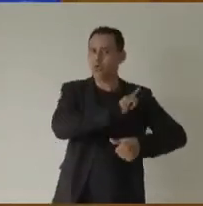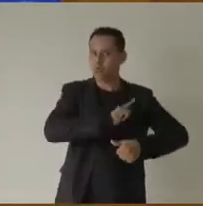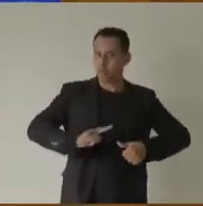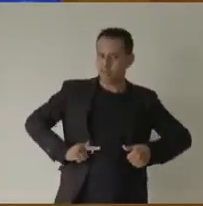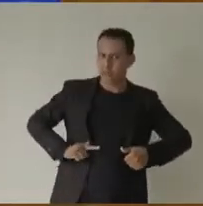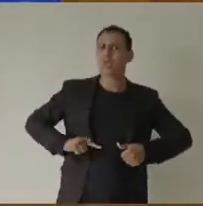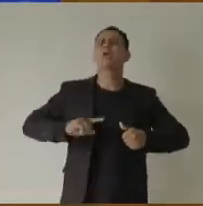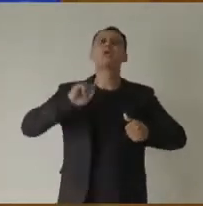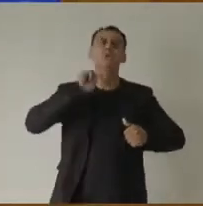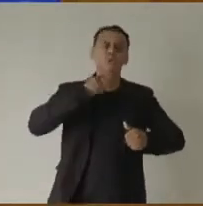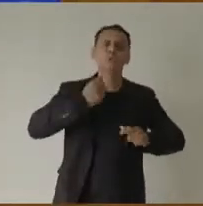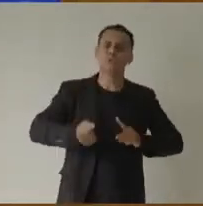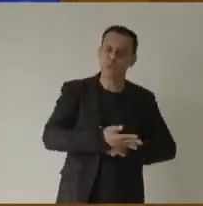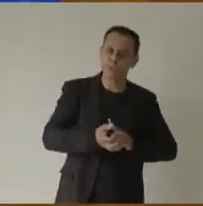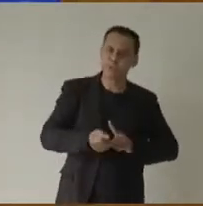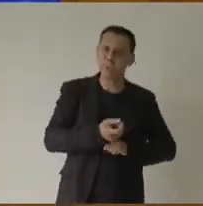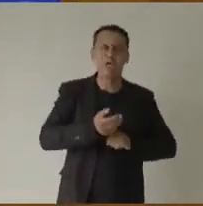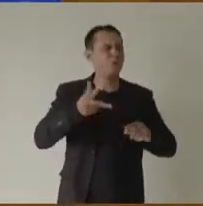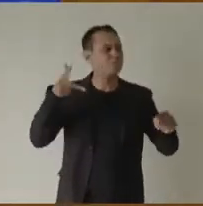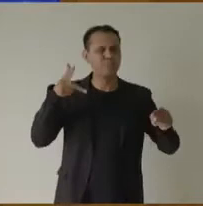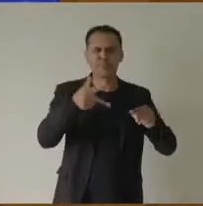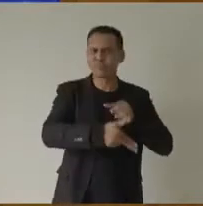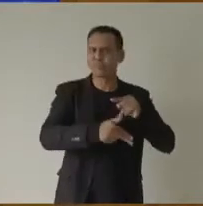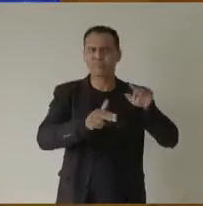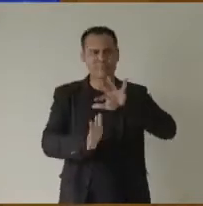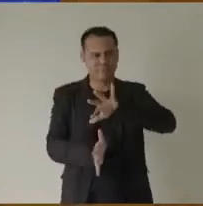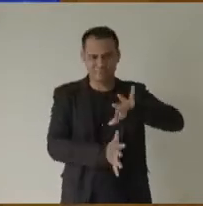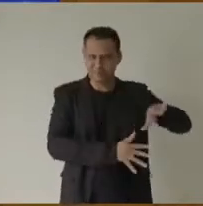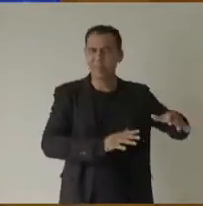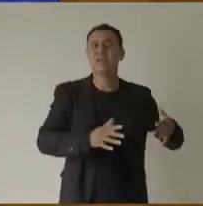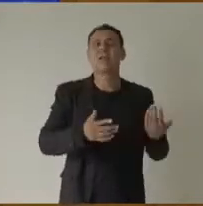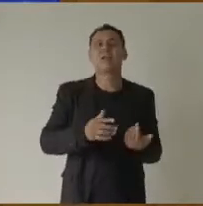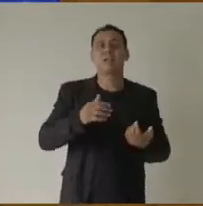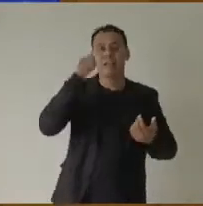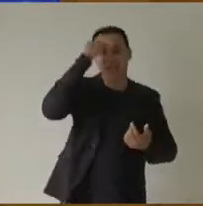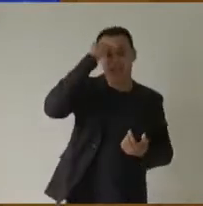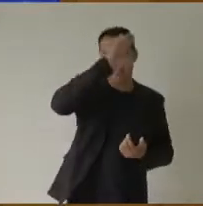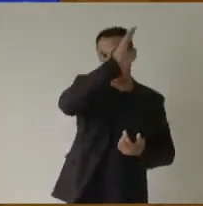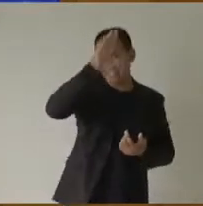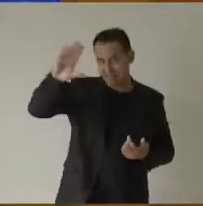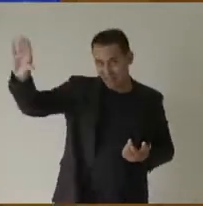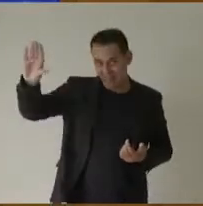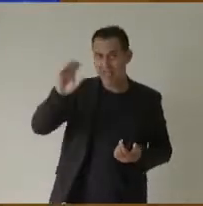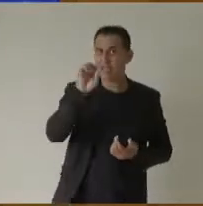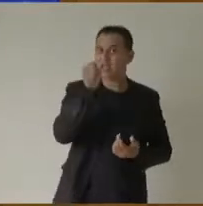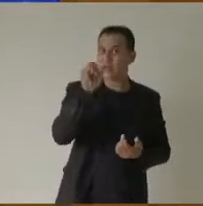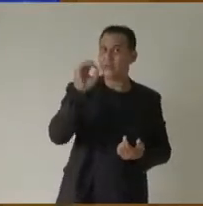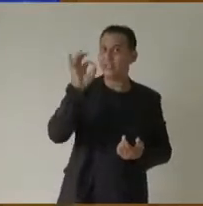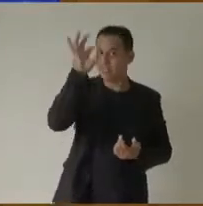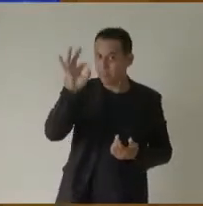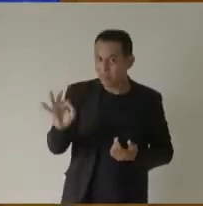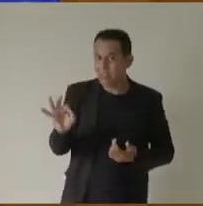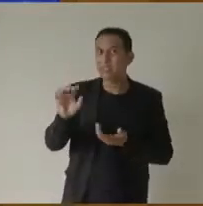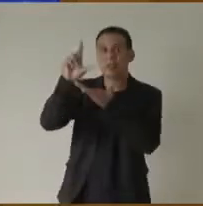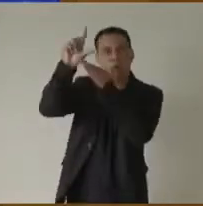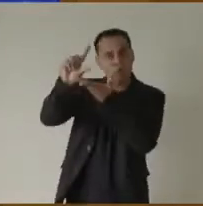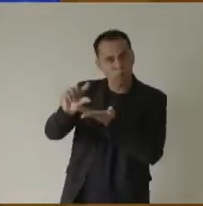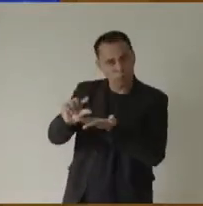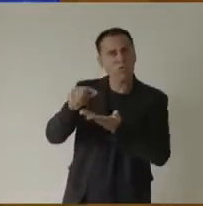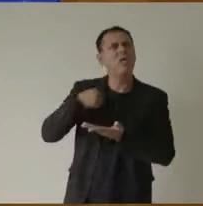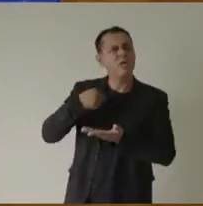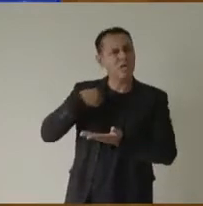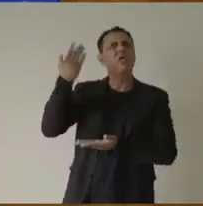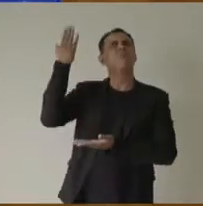Assembleia. Eu quero mostrar para aquela casa que eu sou legislativo, já fui vereador, vou fazer o diálogo, mas vou respeitar o